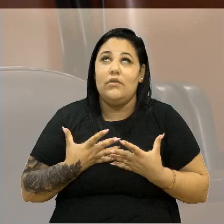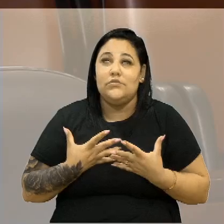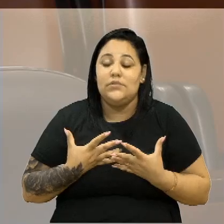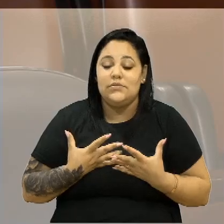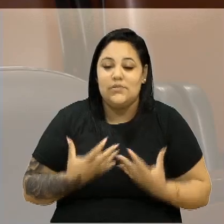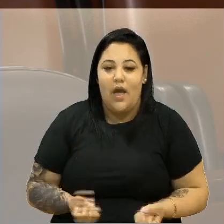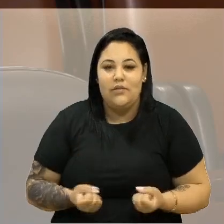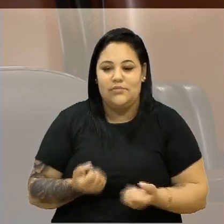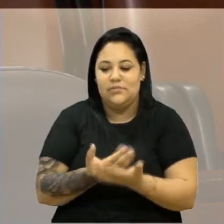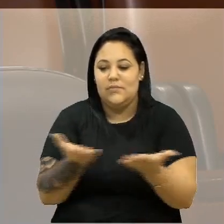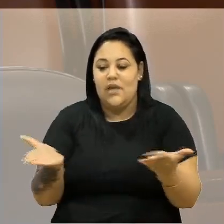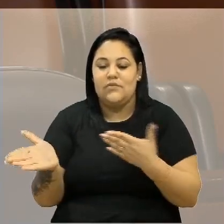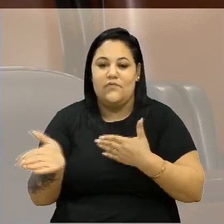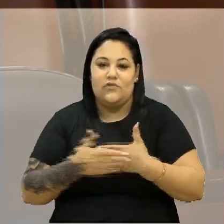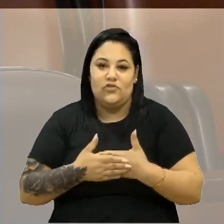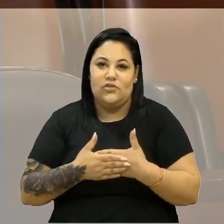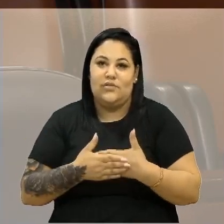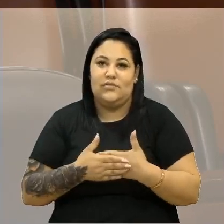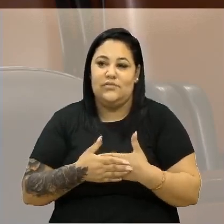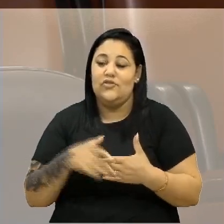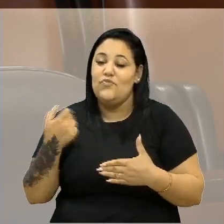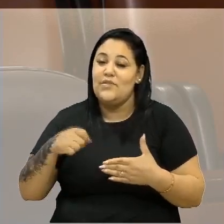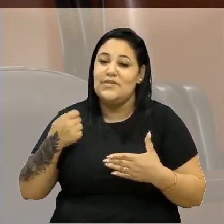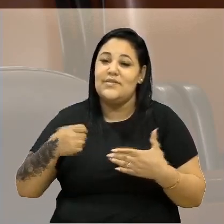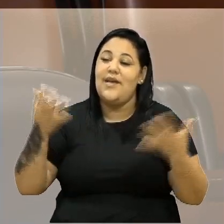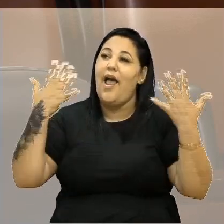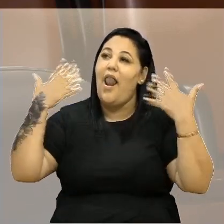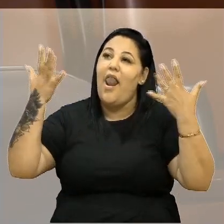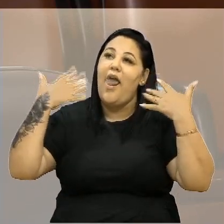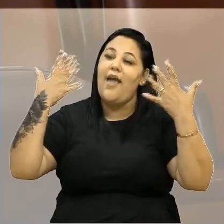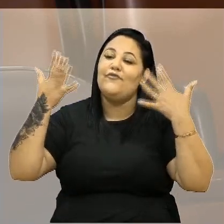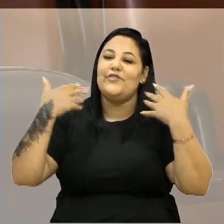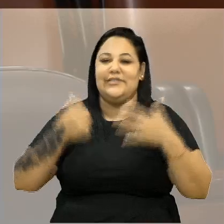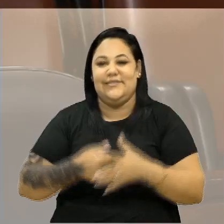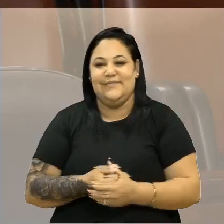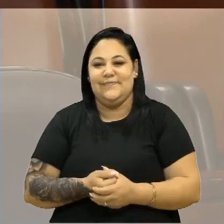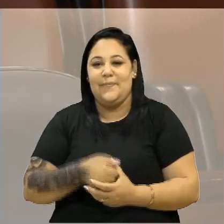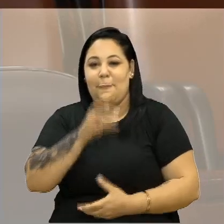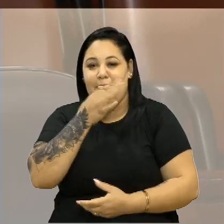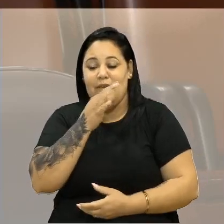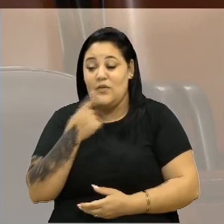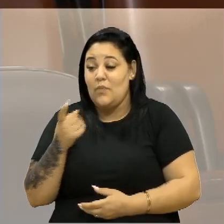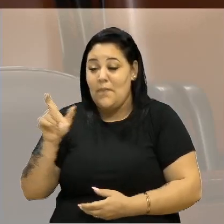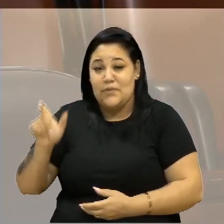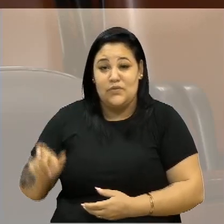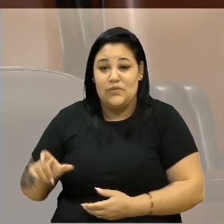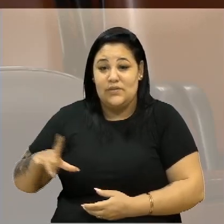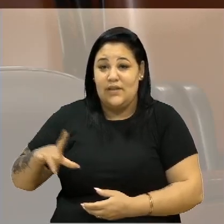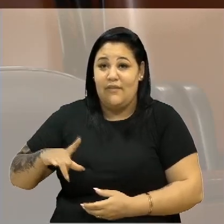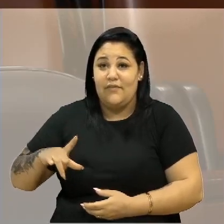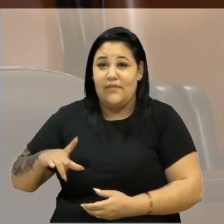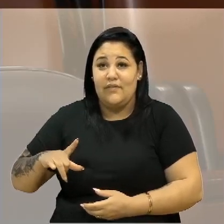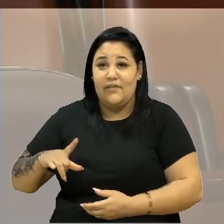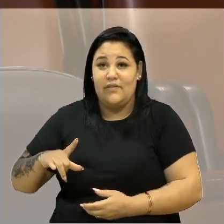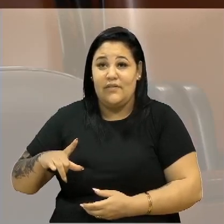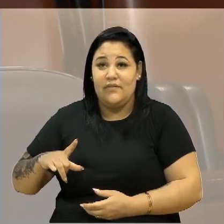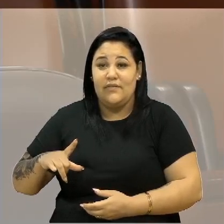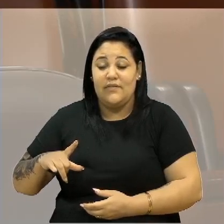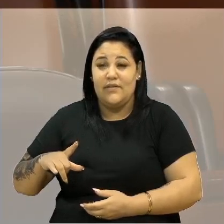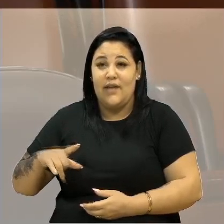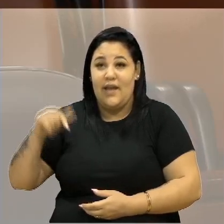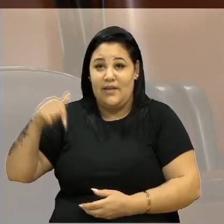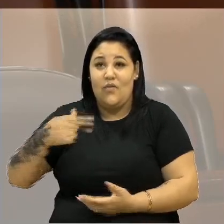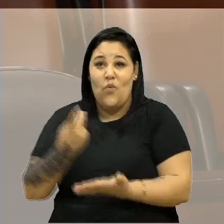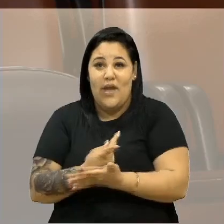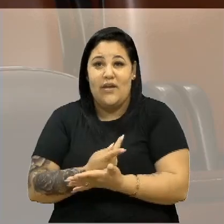espaços fechados. E é ao ar livre. Mas Caxias do Sul, aliás, uma pessoa teve a imbecilidade uma vez na nossa